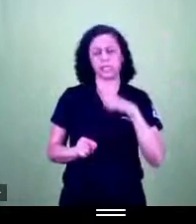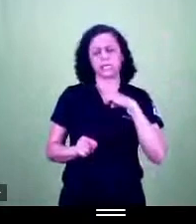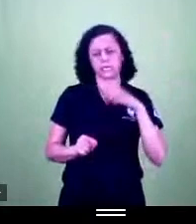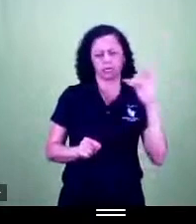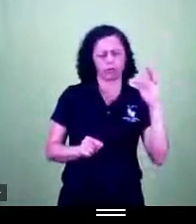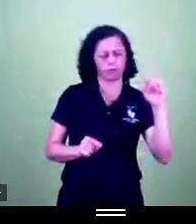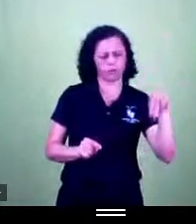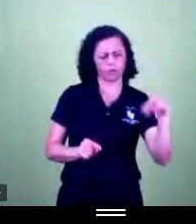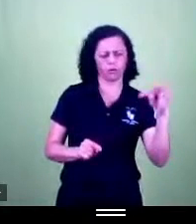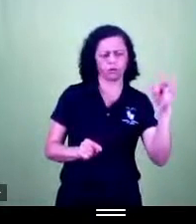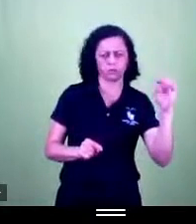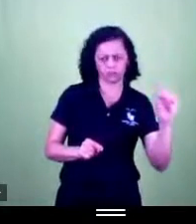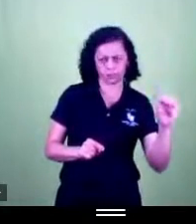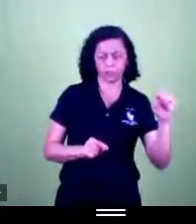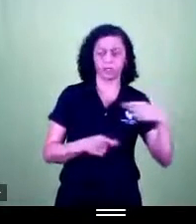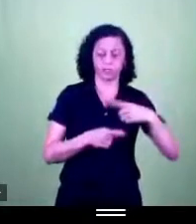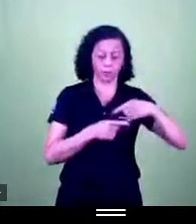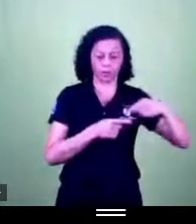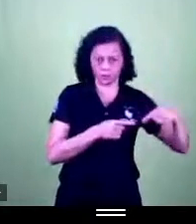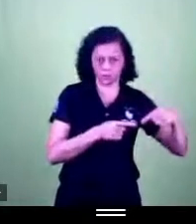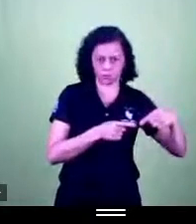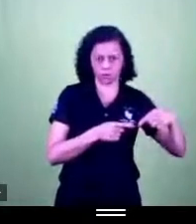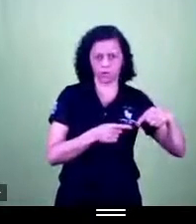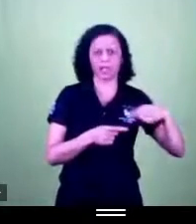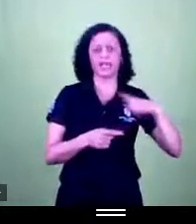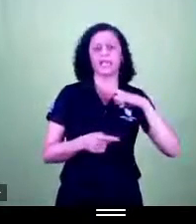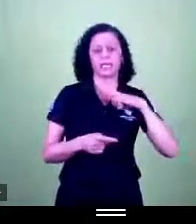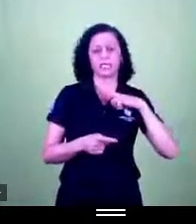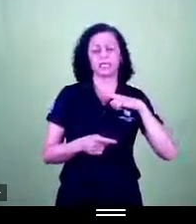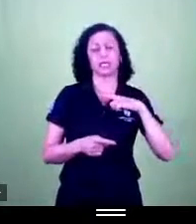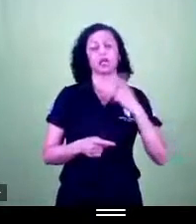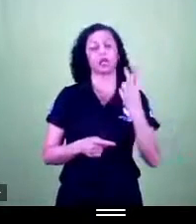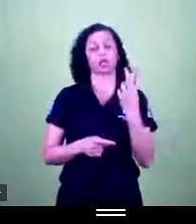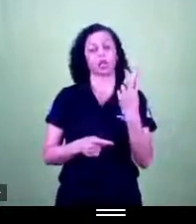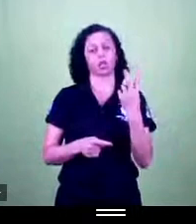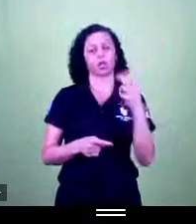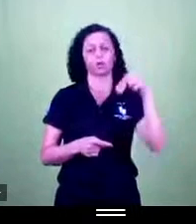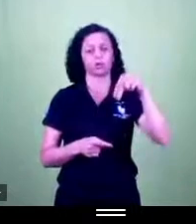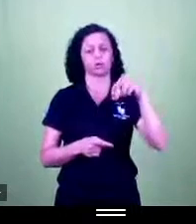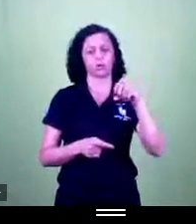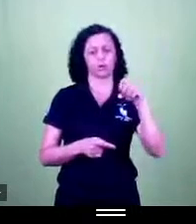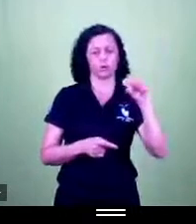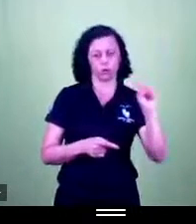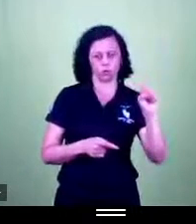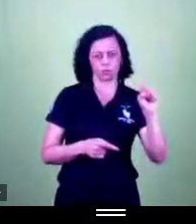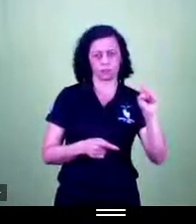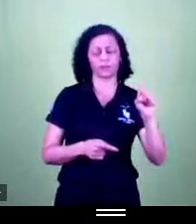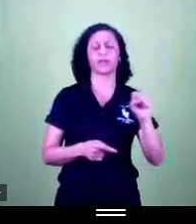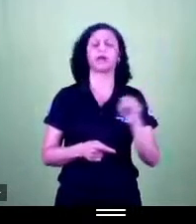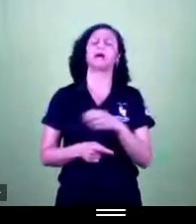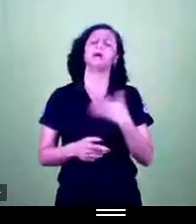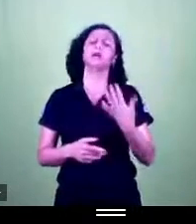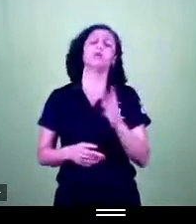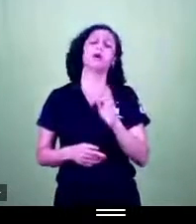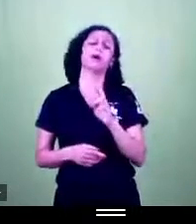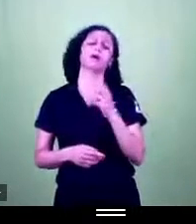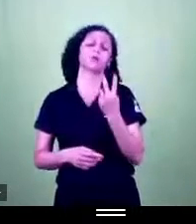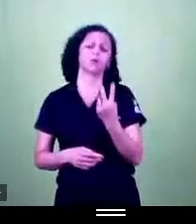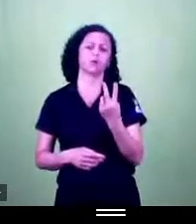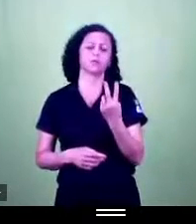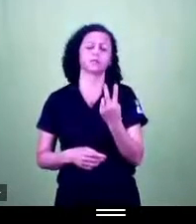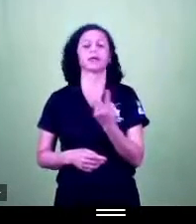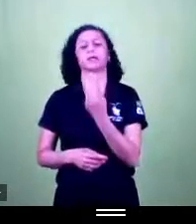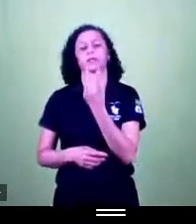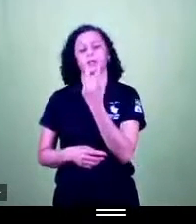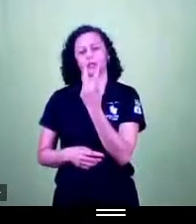resistor, ele está entre dois nós. Perfeito. E o R2? Está entre dois nós. Perfeito. E o